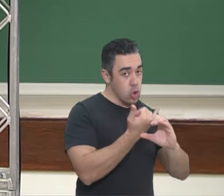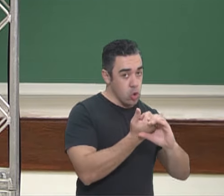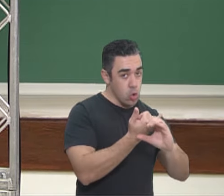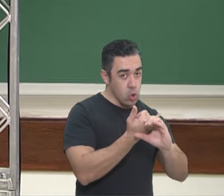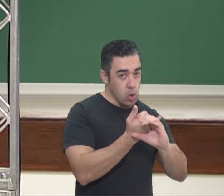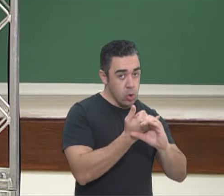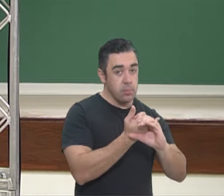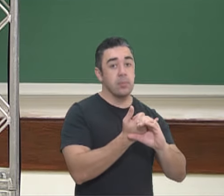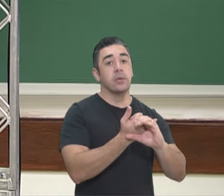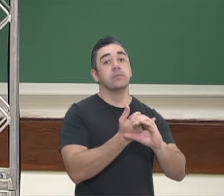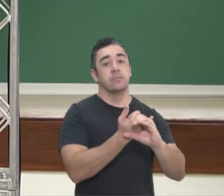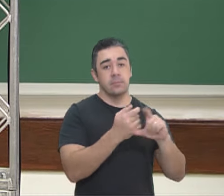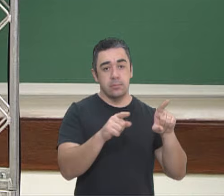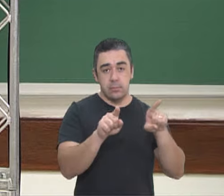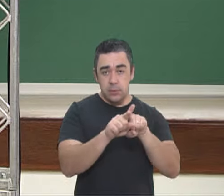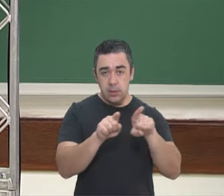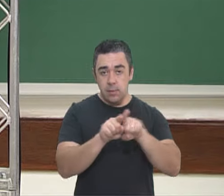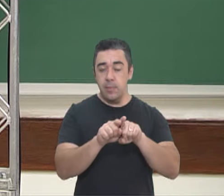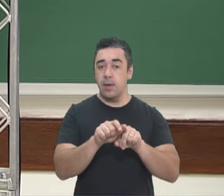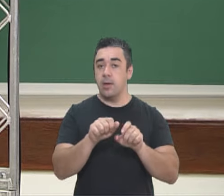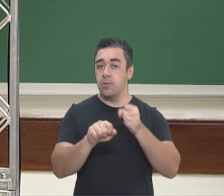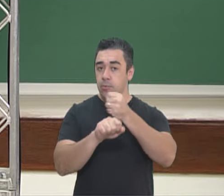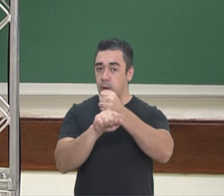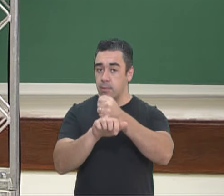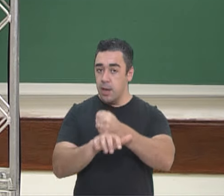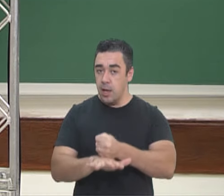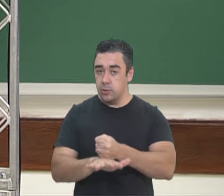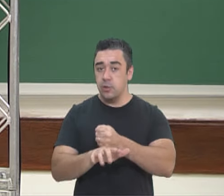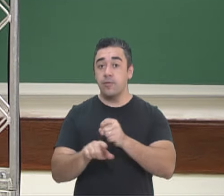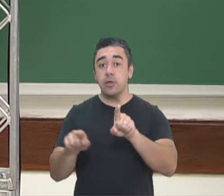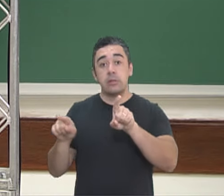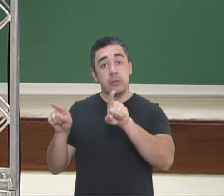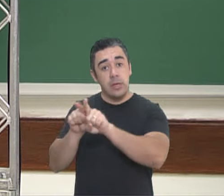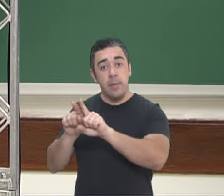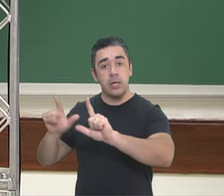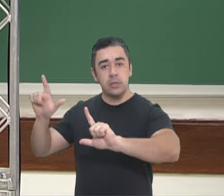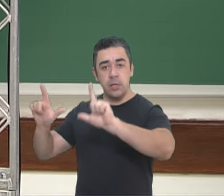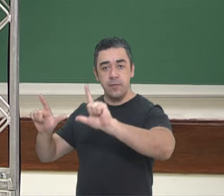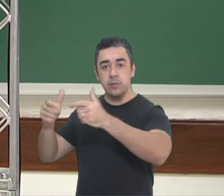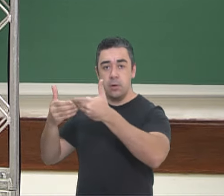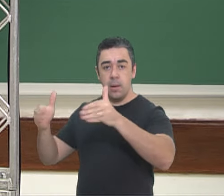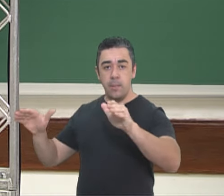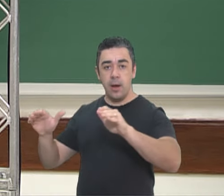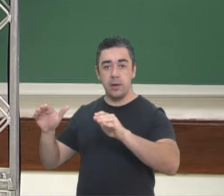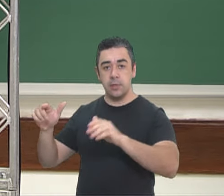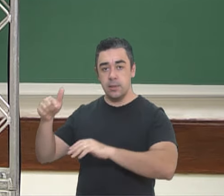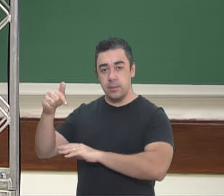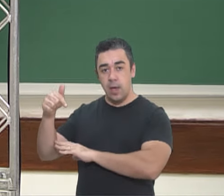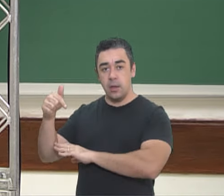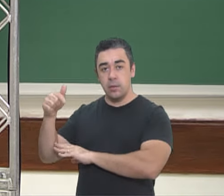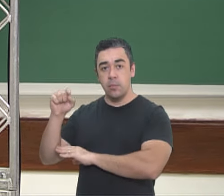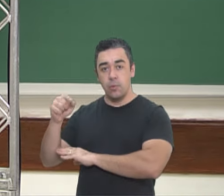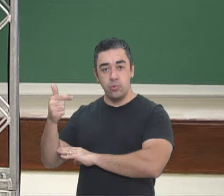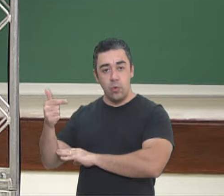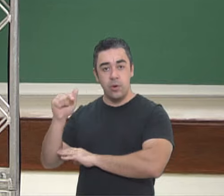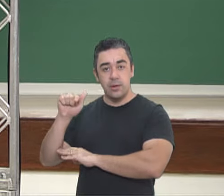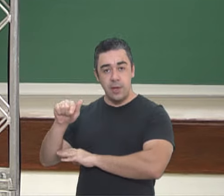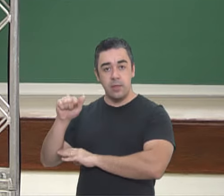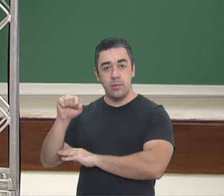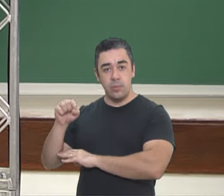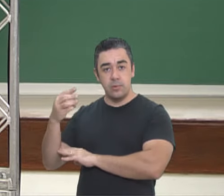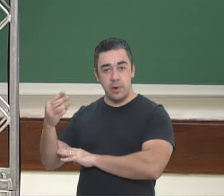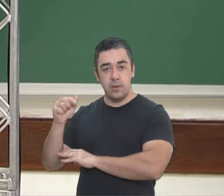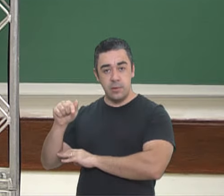está disponível no aplicativo e também está disponível na TV aberta, certo? Vamos lá, vamos fazer